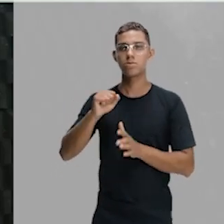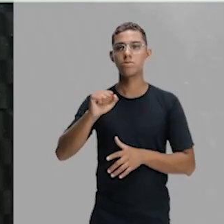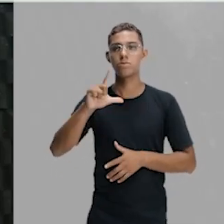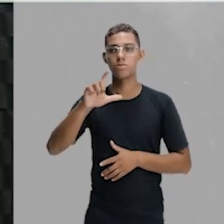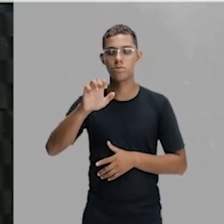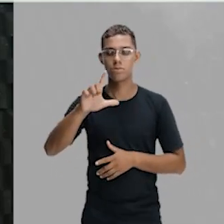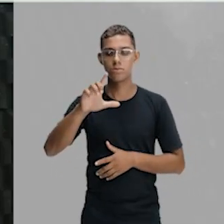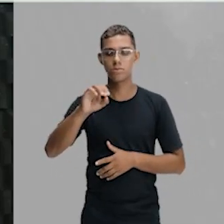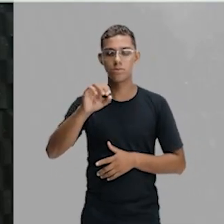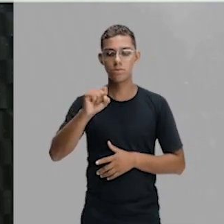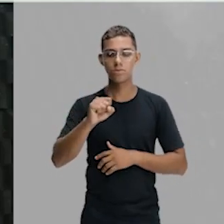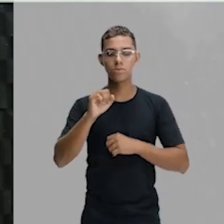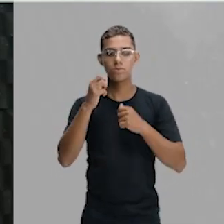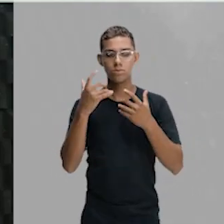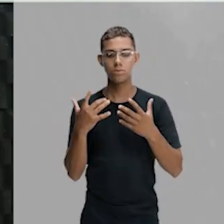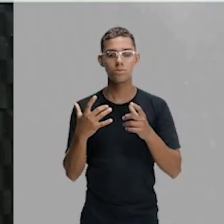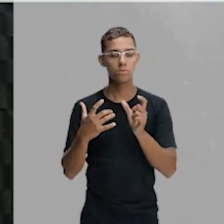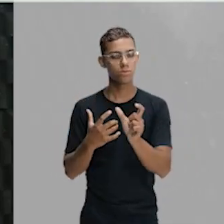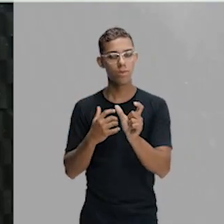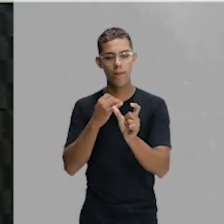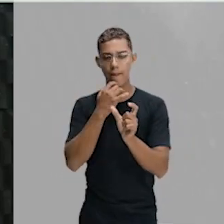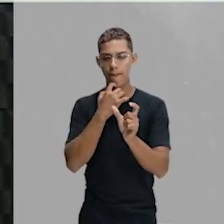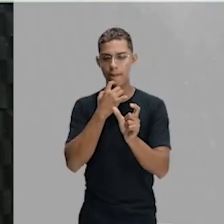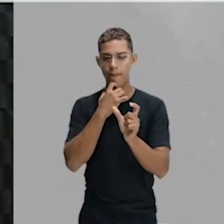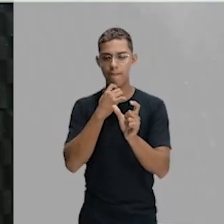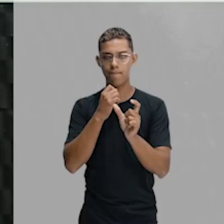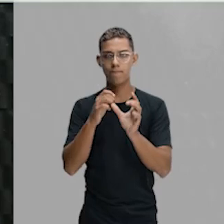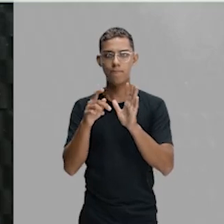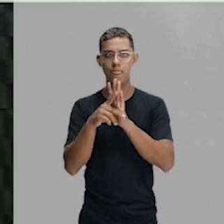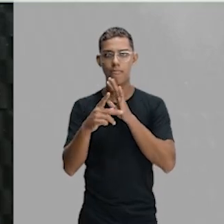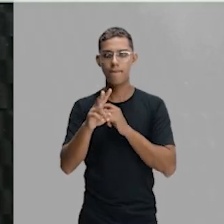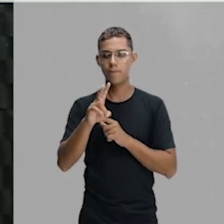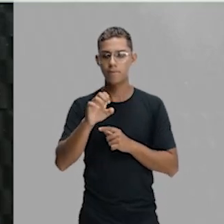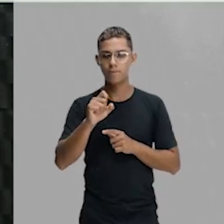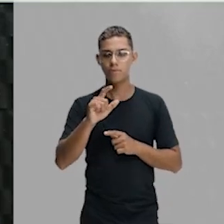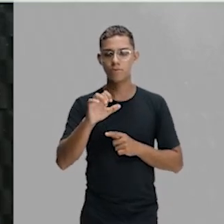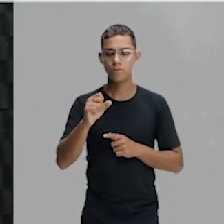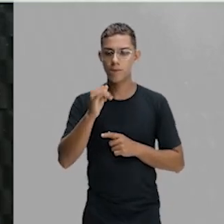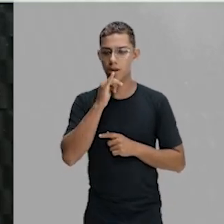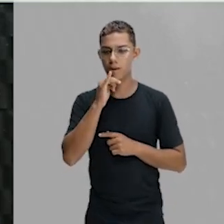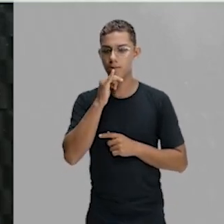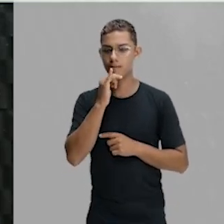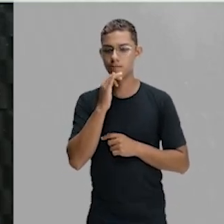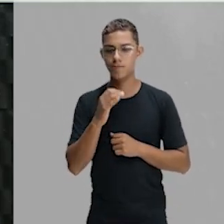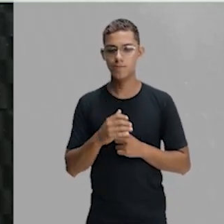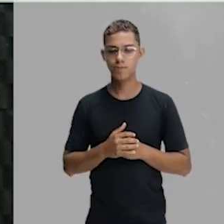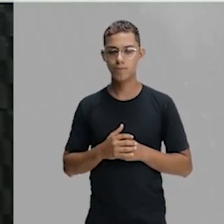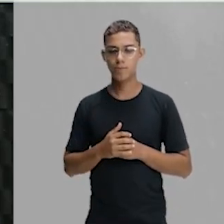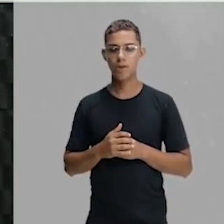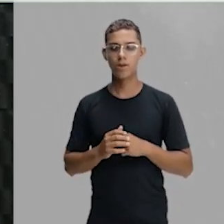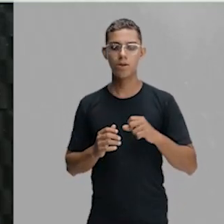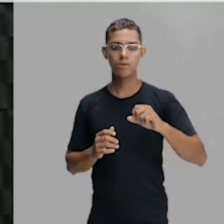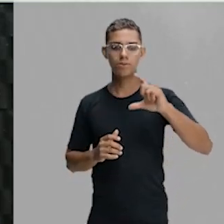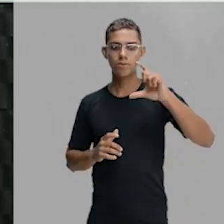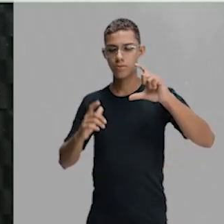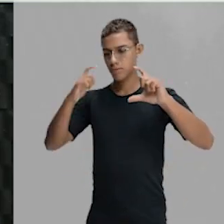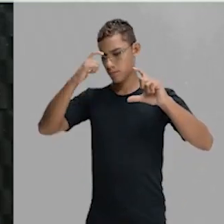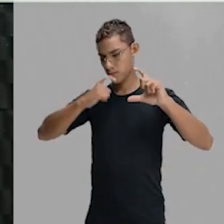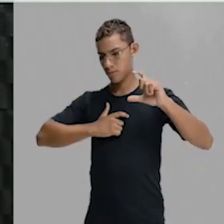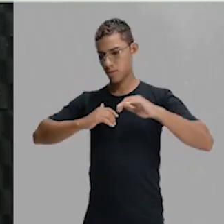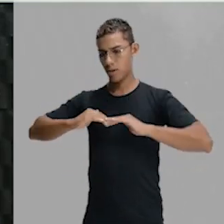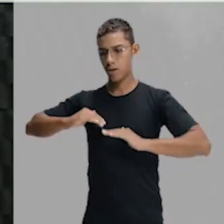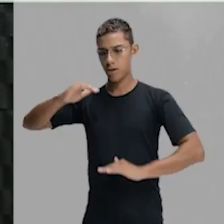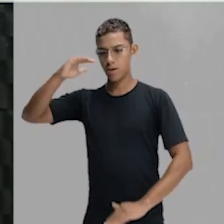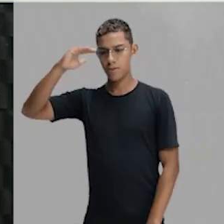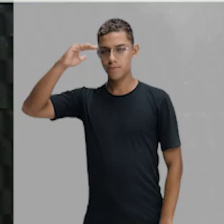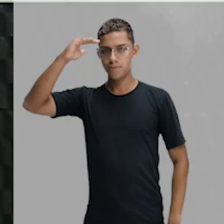Alelos são as versões do gene. Por exemplo, eu tenho a característica tamanho, a minha estatura. A